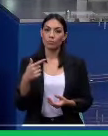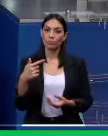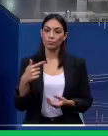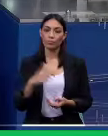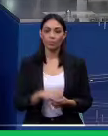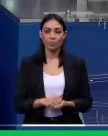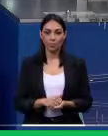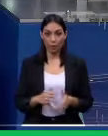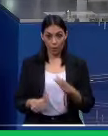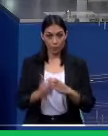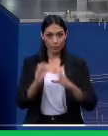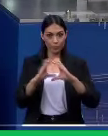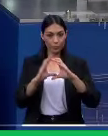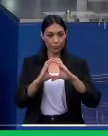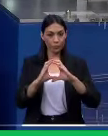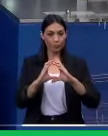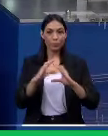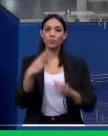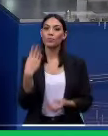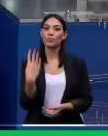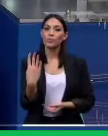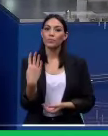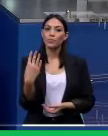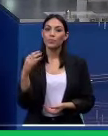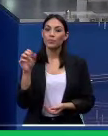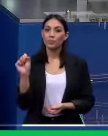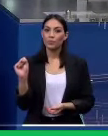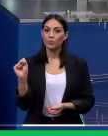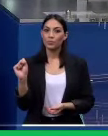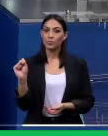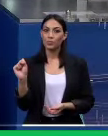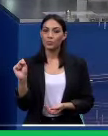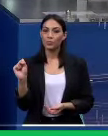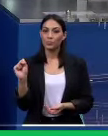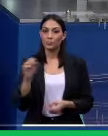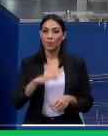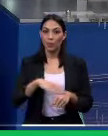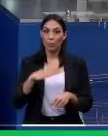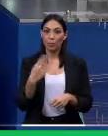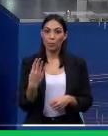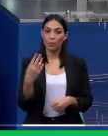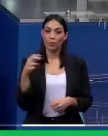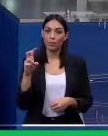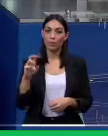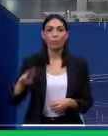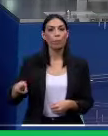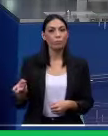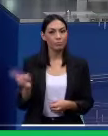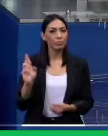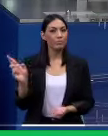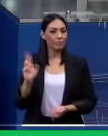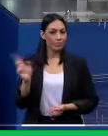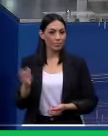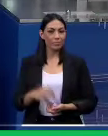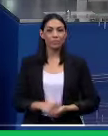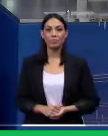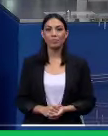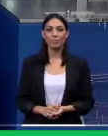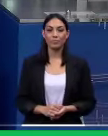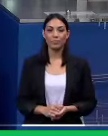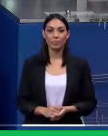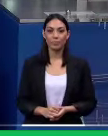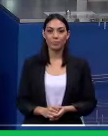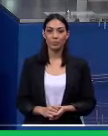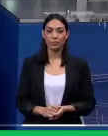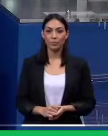2267. Vem chegando o primeiro número, é 48. Valendo mais de 45 milhões de reais.